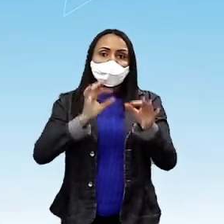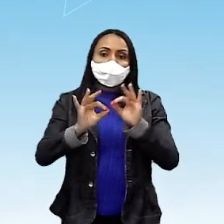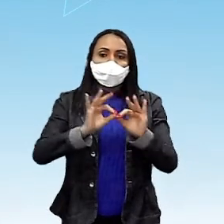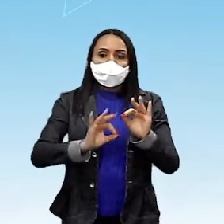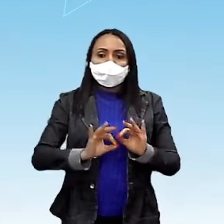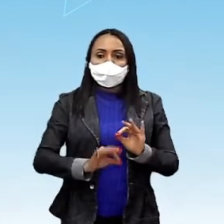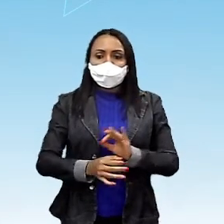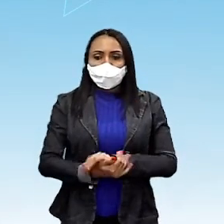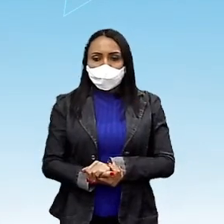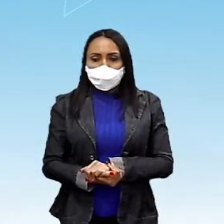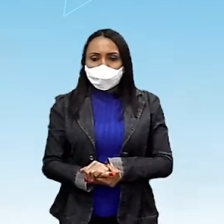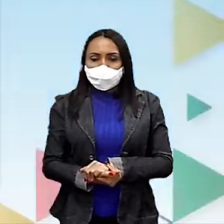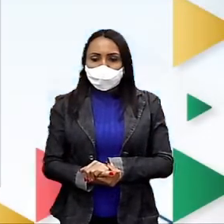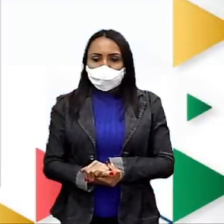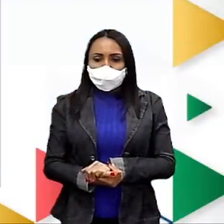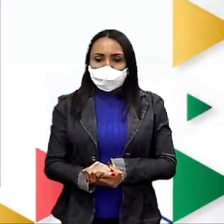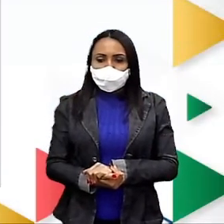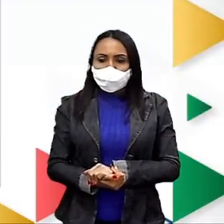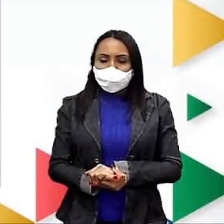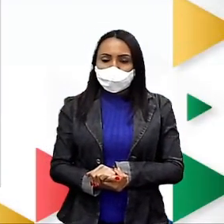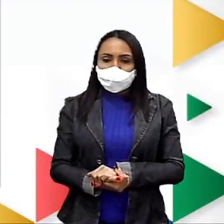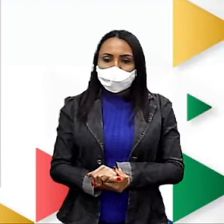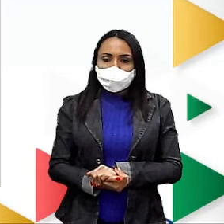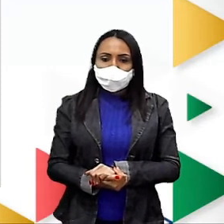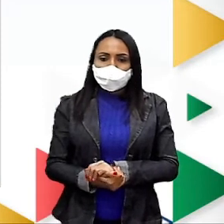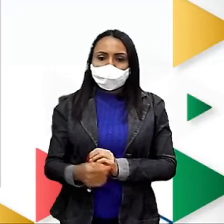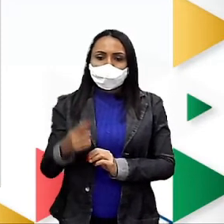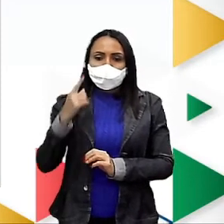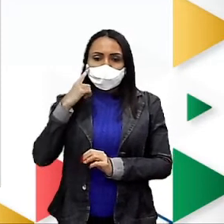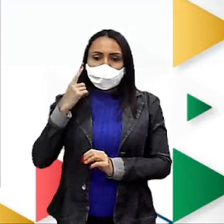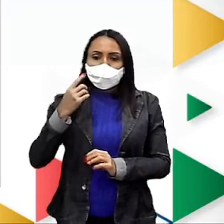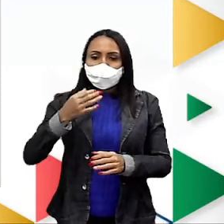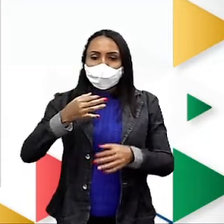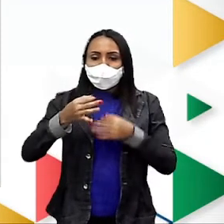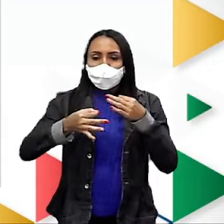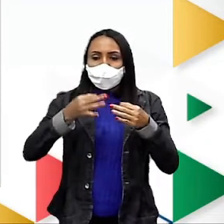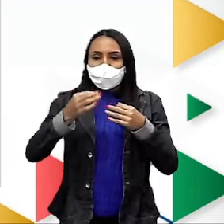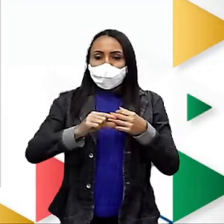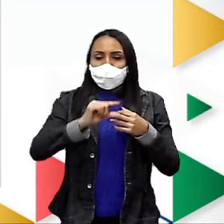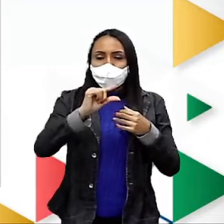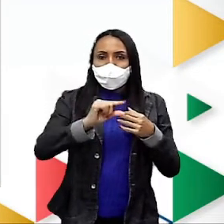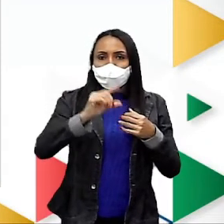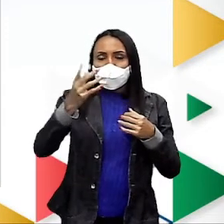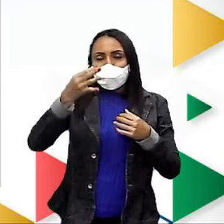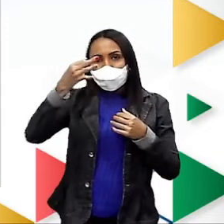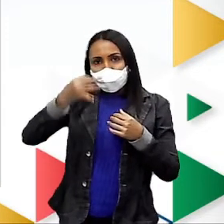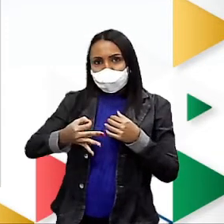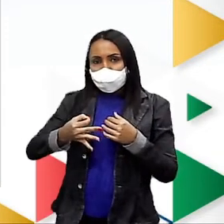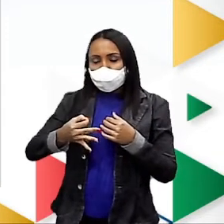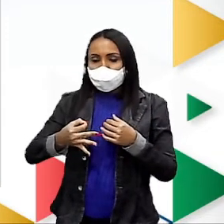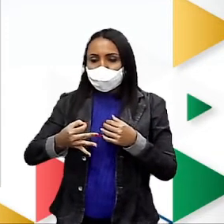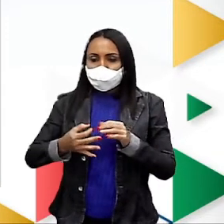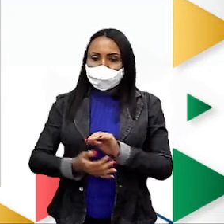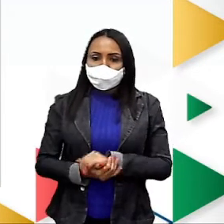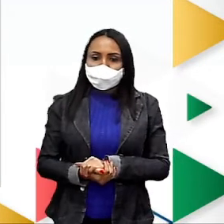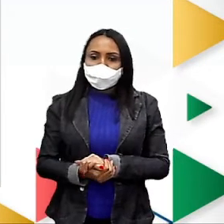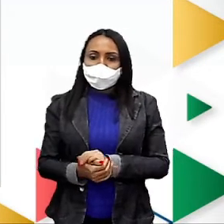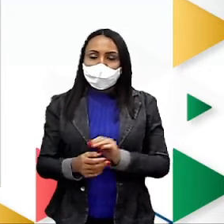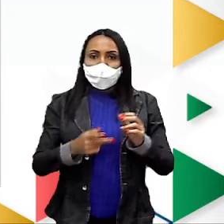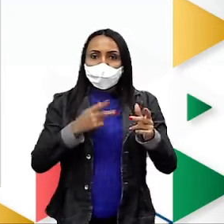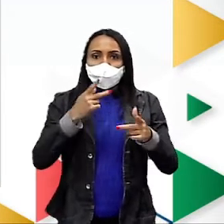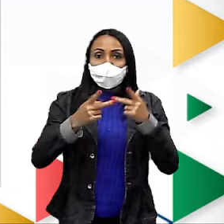organização. E aqui, olhem só na tela, fala pouco e com eficiência. Veja, falar de